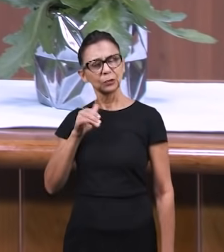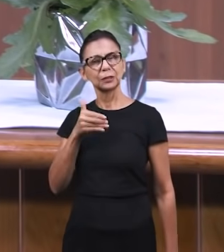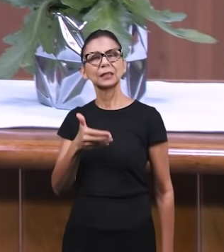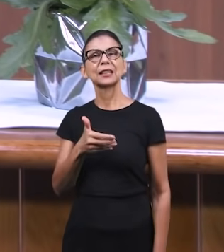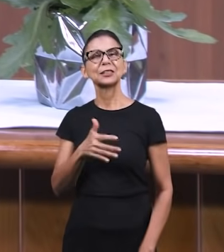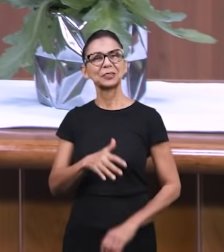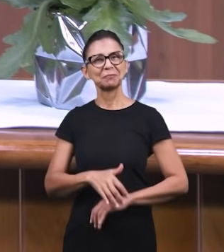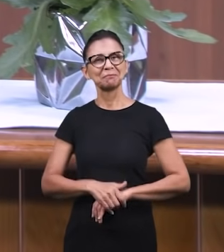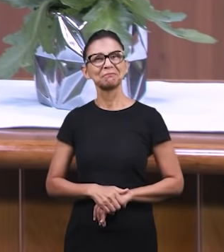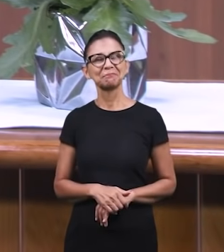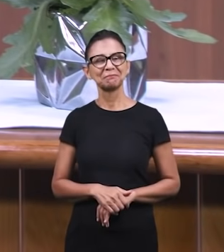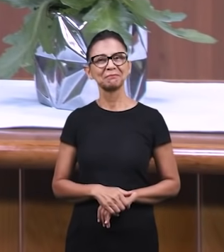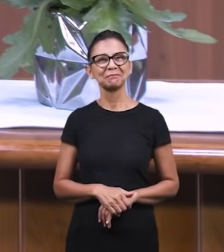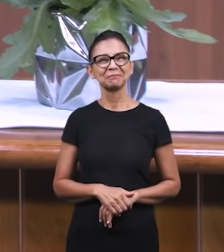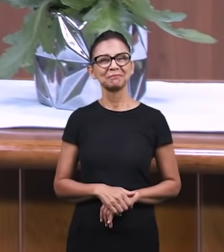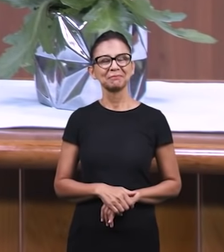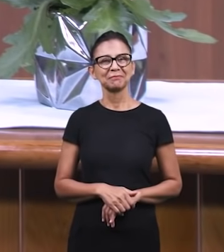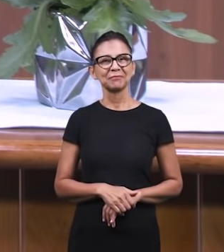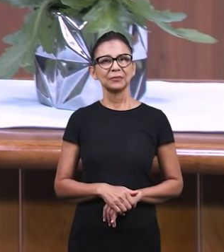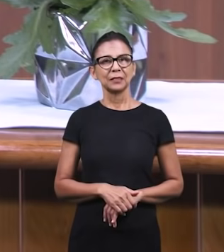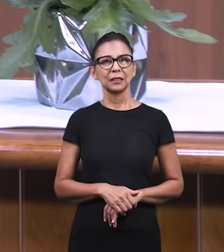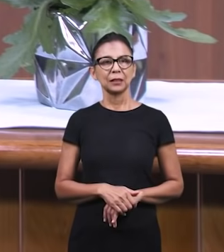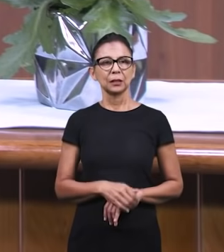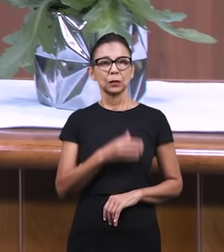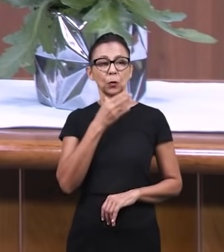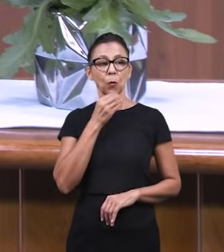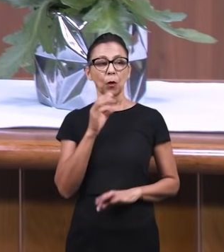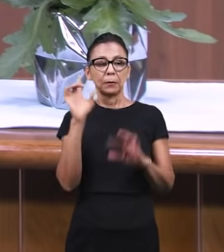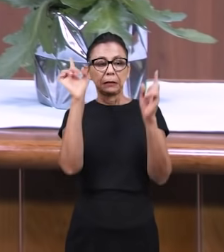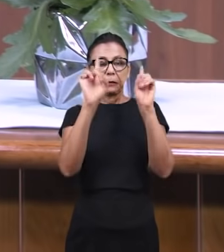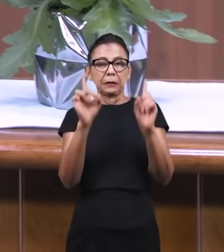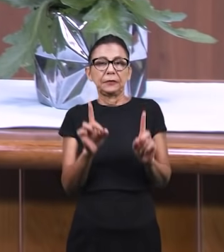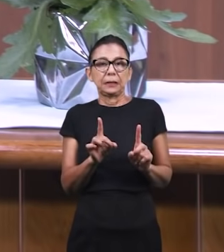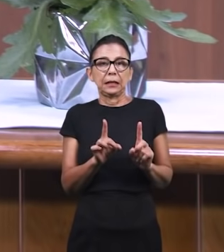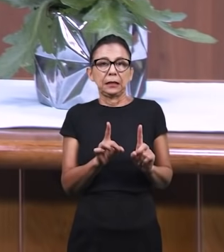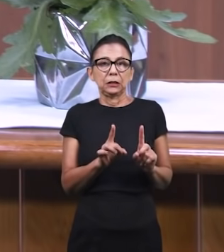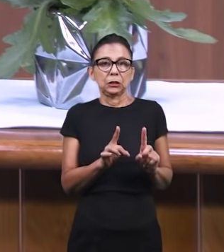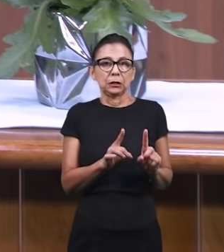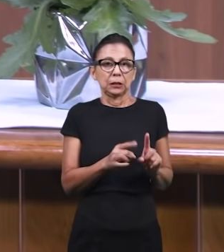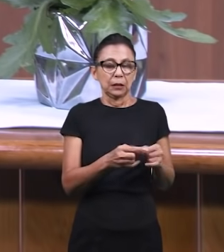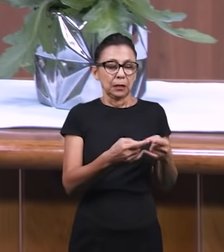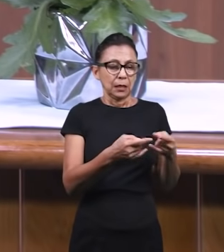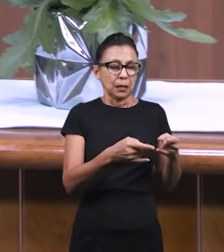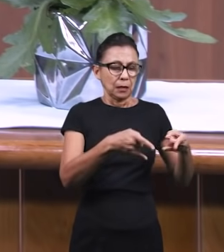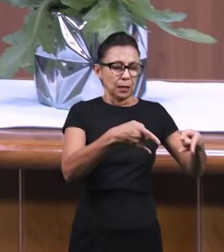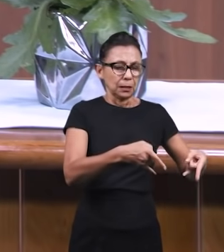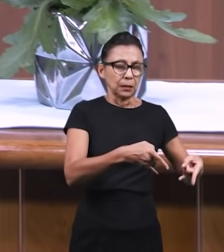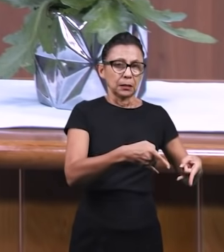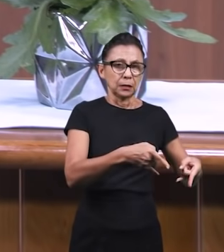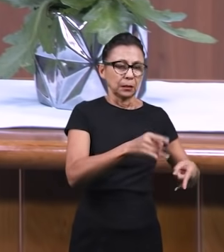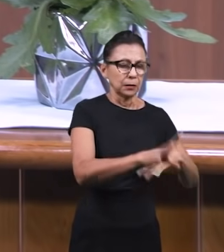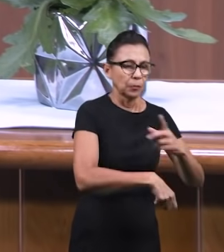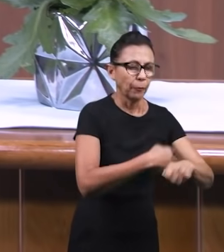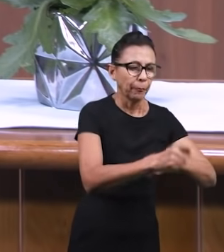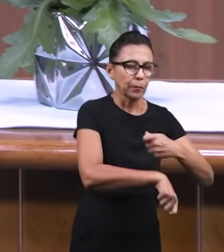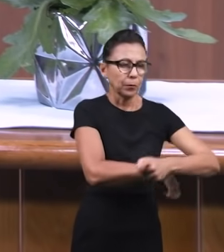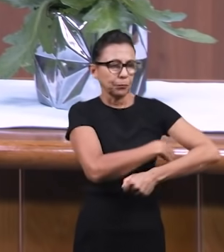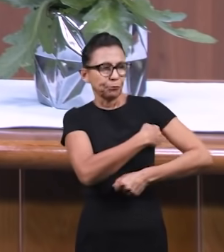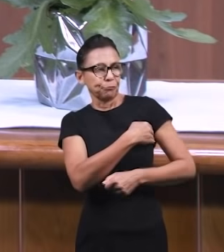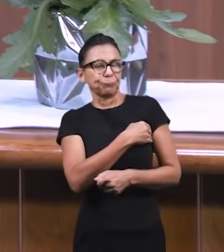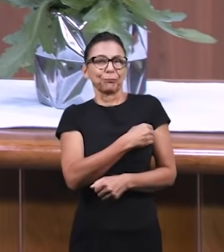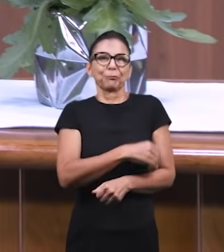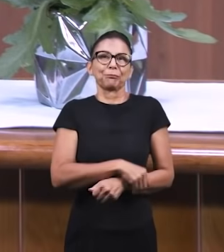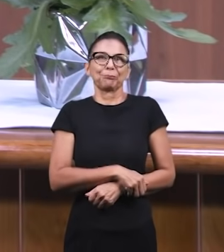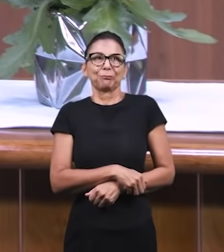palavra diz assim que o paralítico colocou o leito debaixo do braço, logo tomou. Ele tomou logo, porque o tempo que vivemos é um tempo que o homem tem